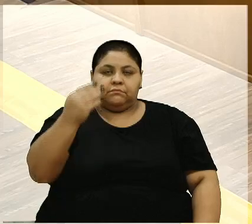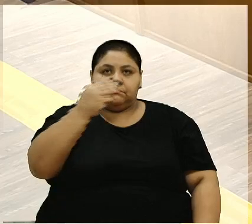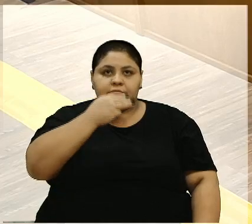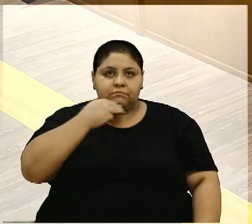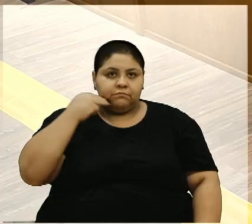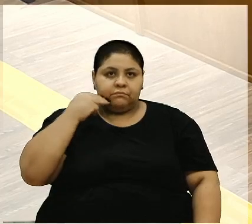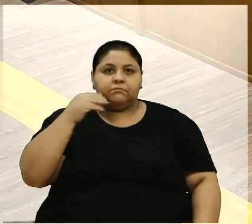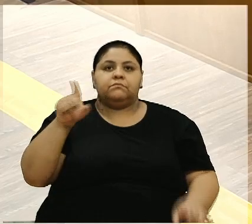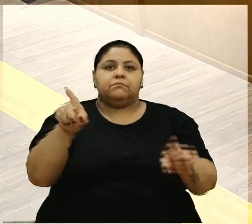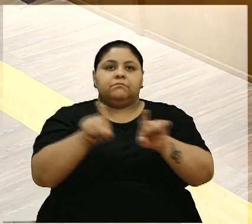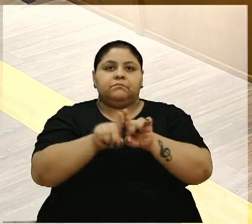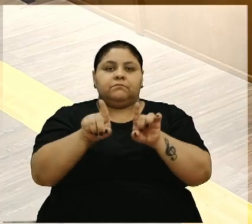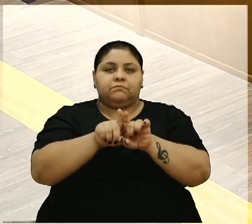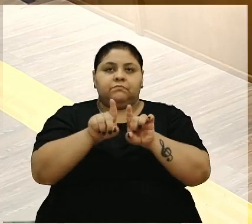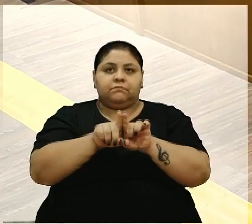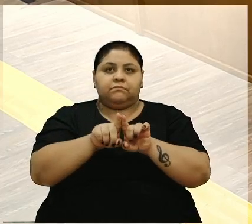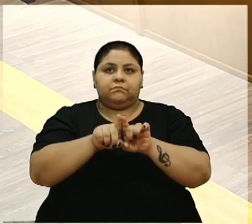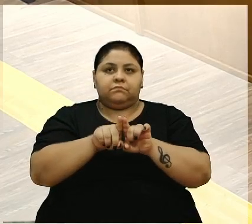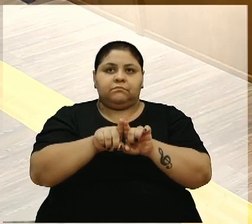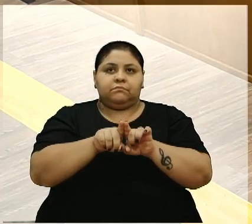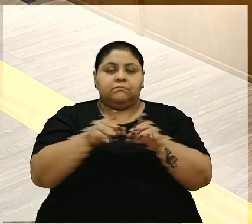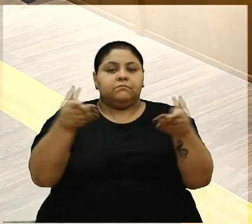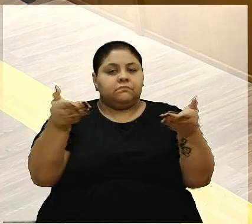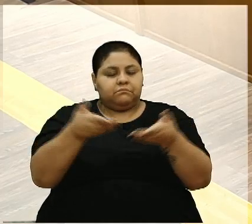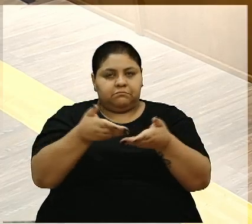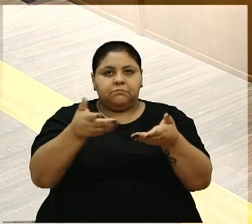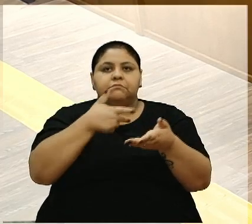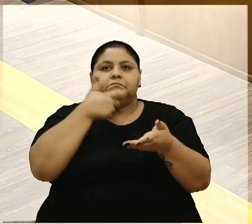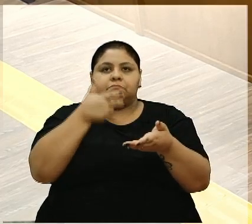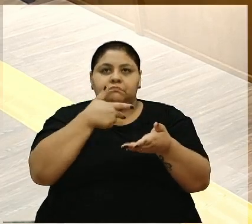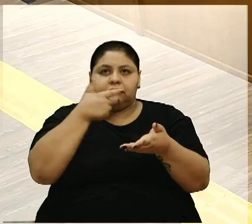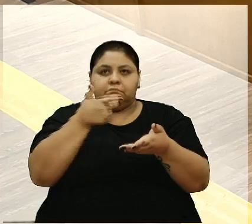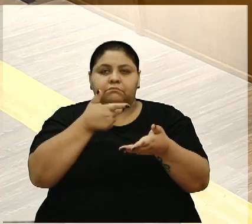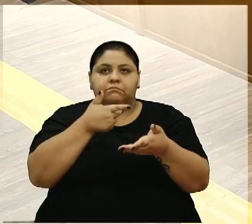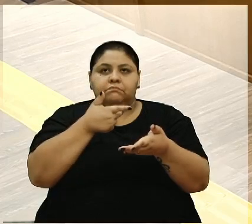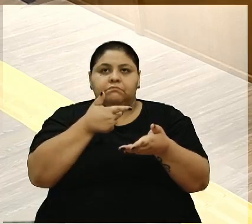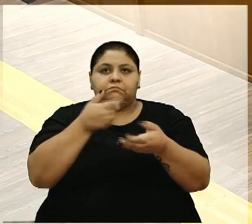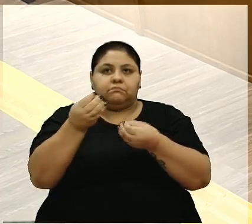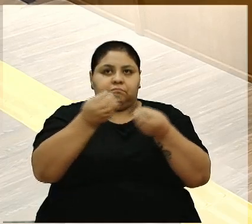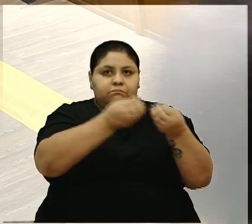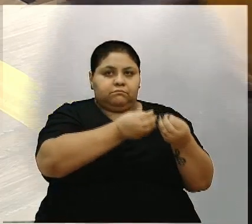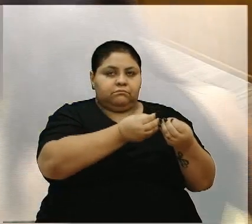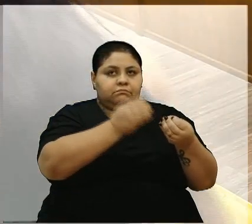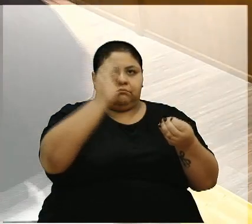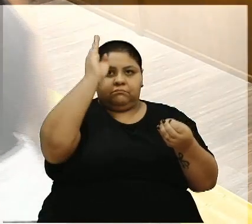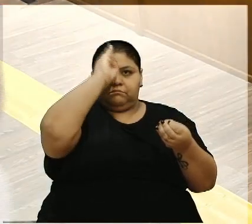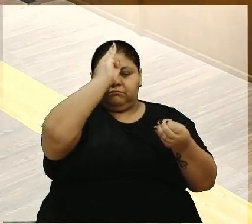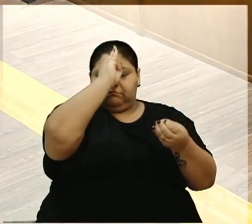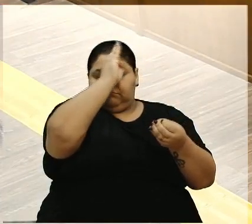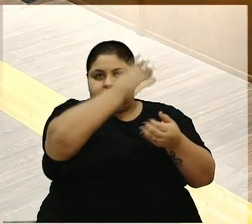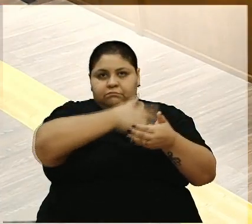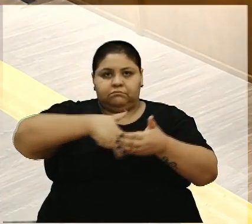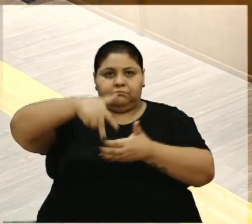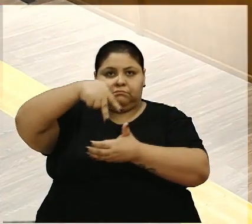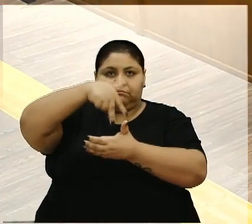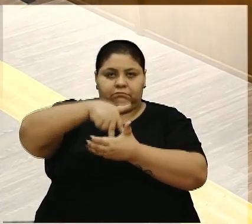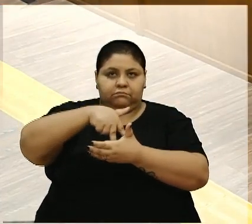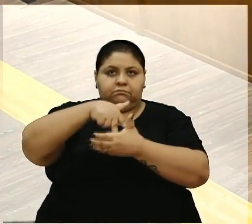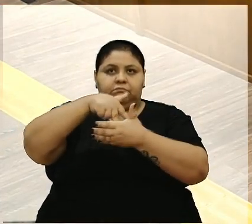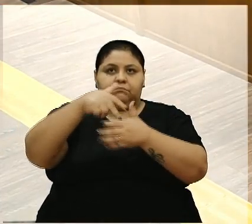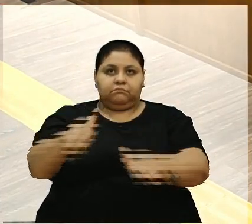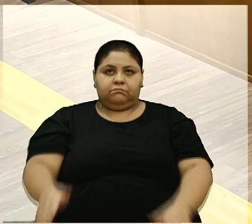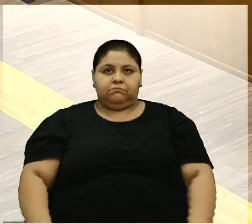Santos, que também cede o seu espaço, por já ter se pronunciado, ao vereador Adriano Bressan, que ocupa o